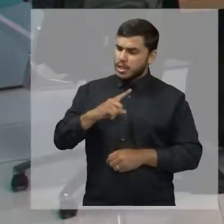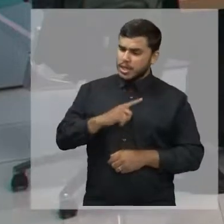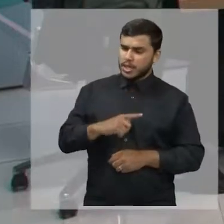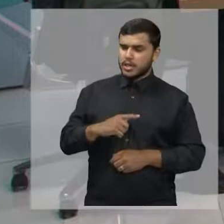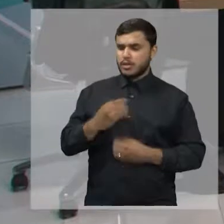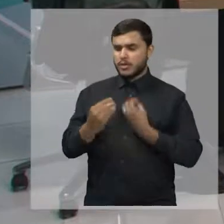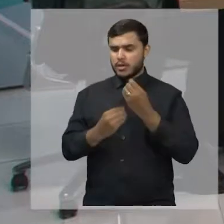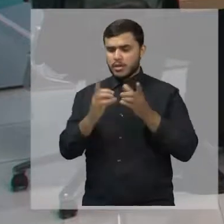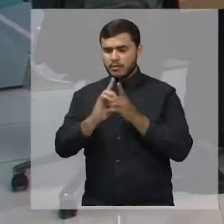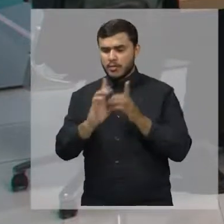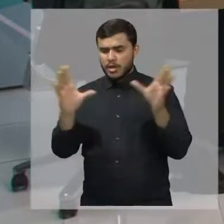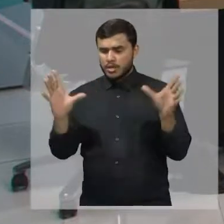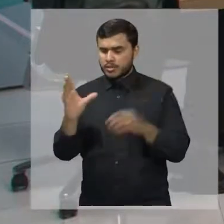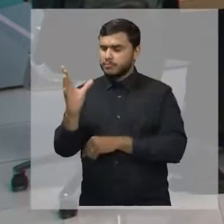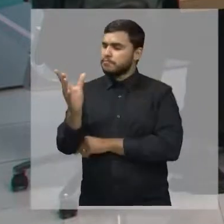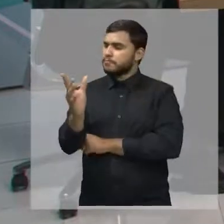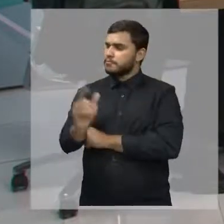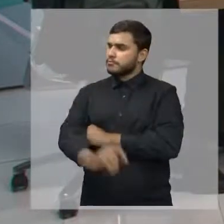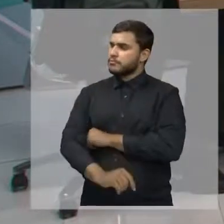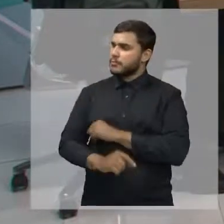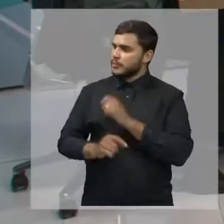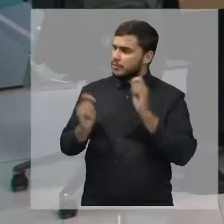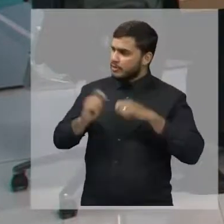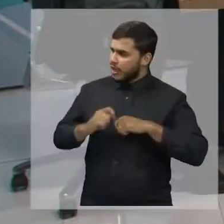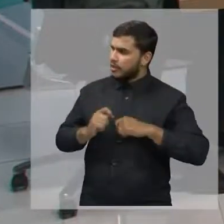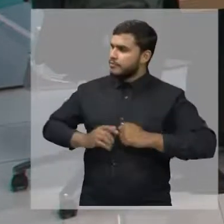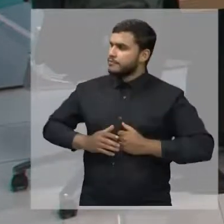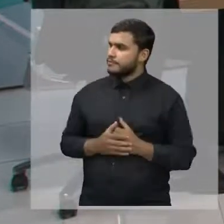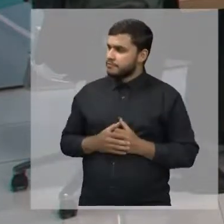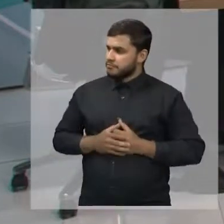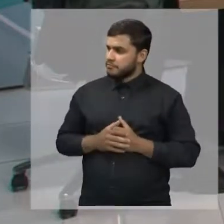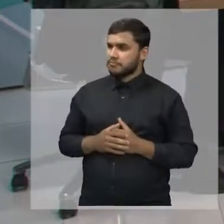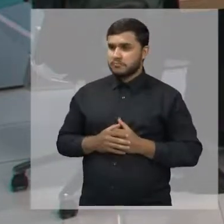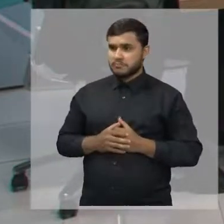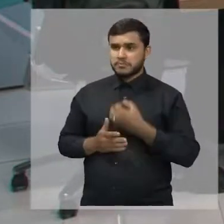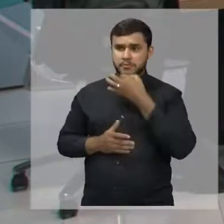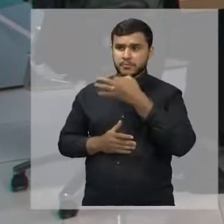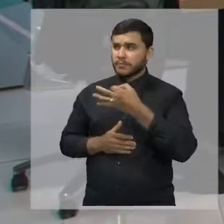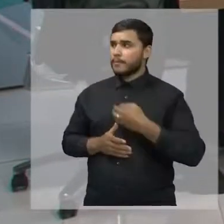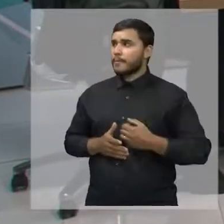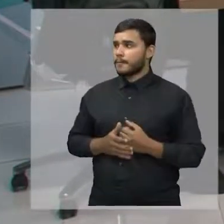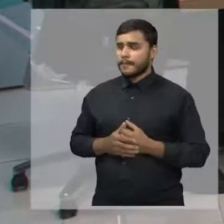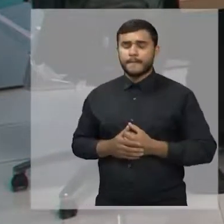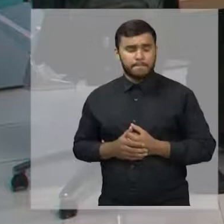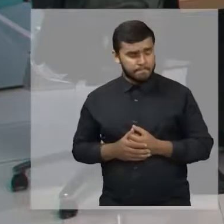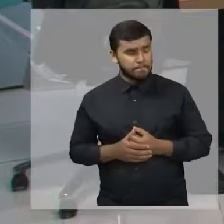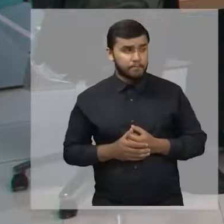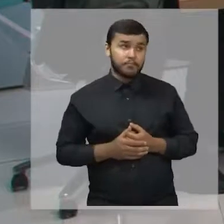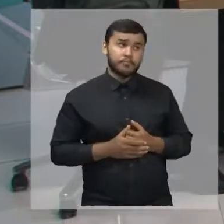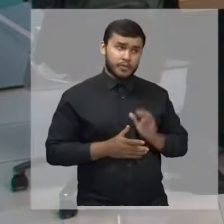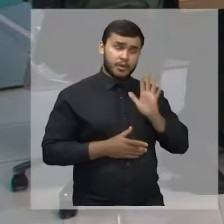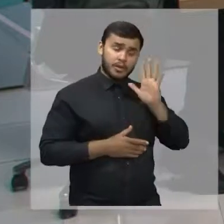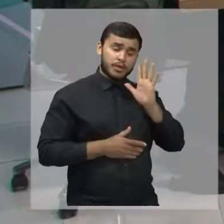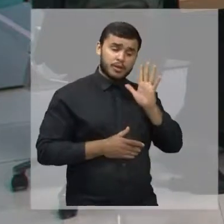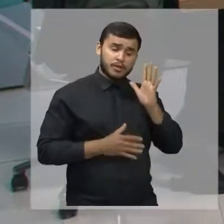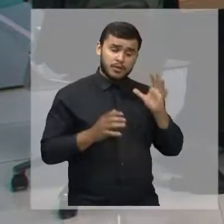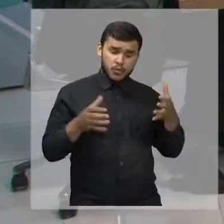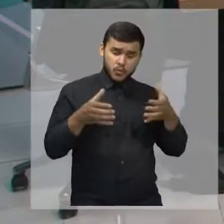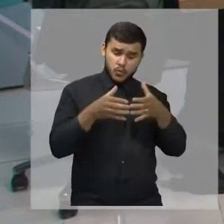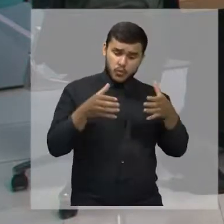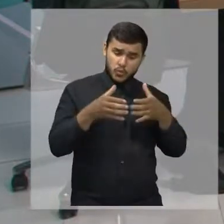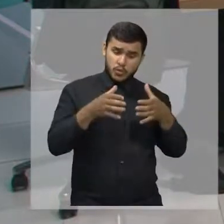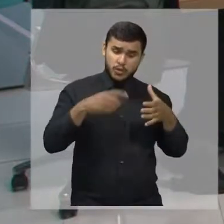vivencia, ser também virtuais. Professor Rômulo. Já existem as milícias virtuais, que é uma selva, né?